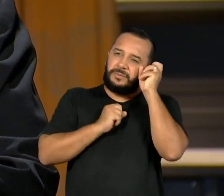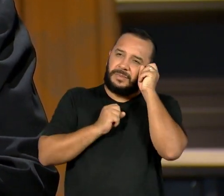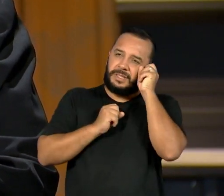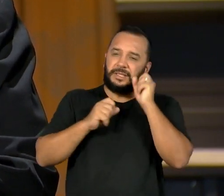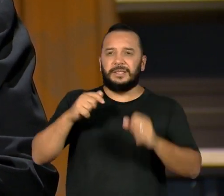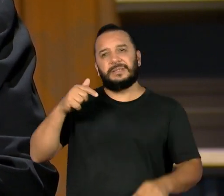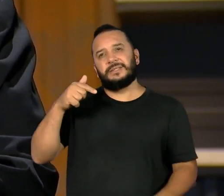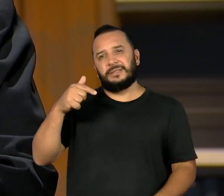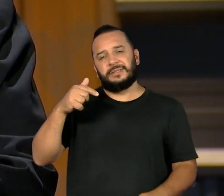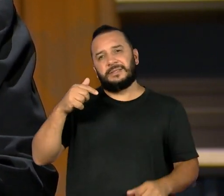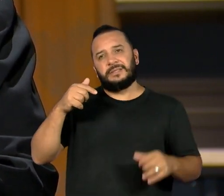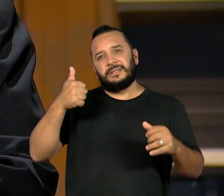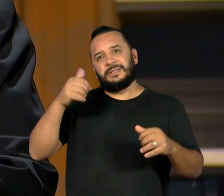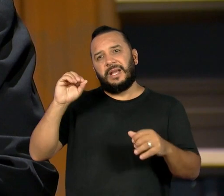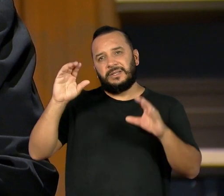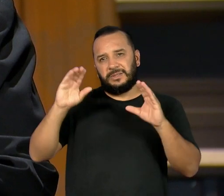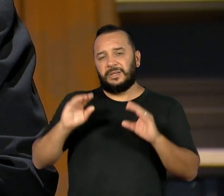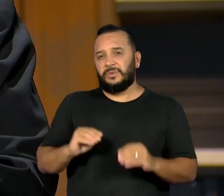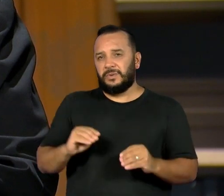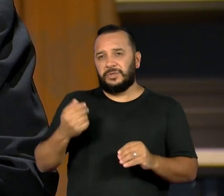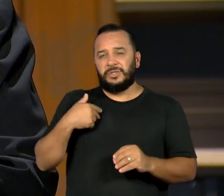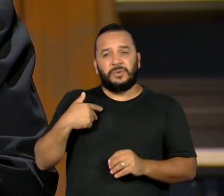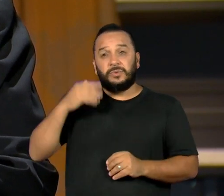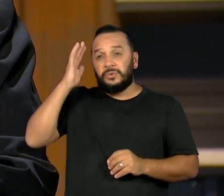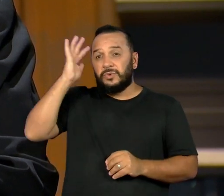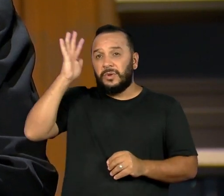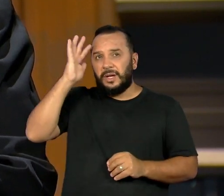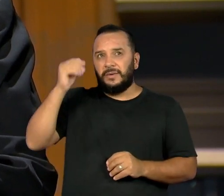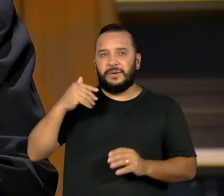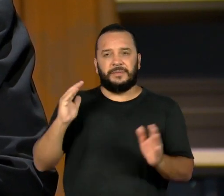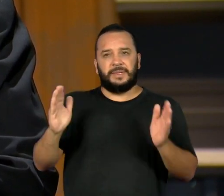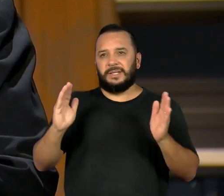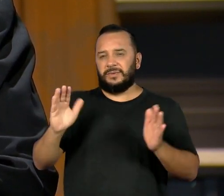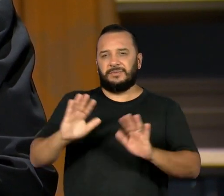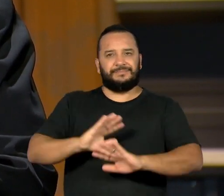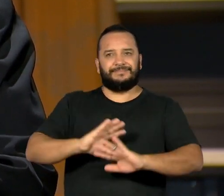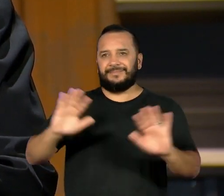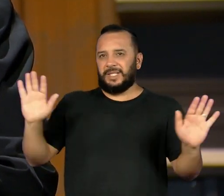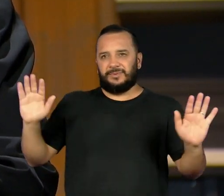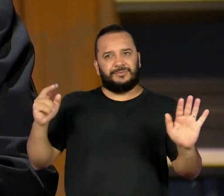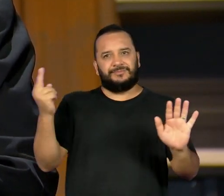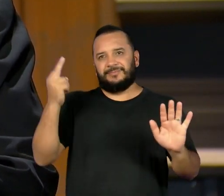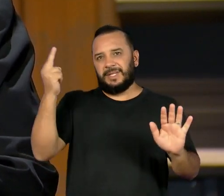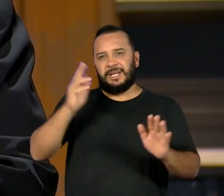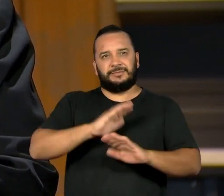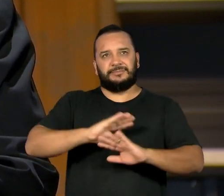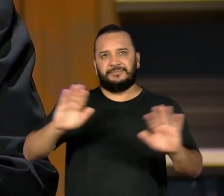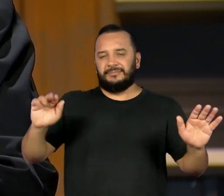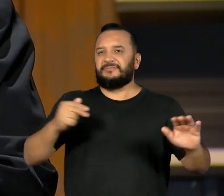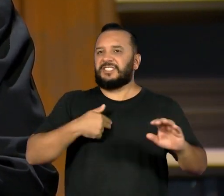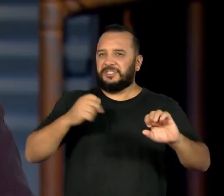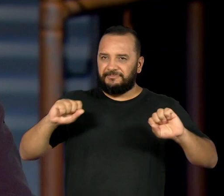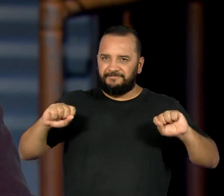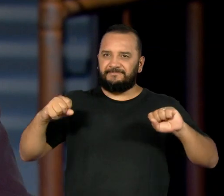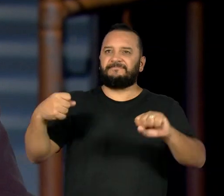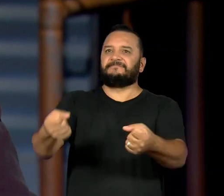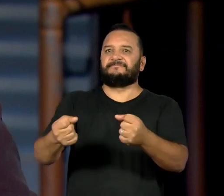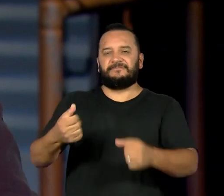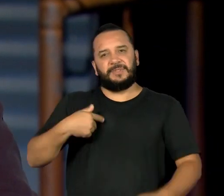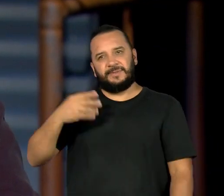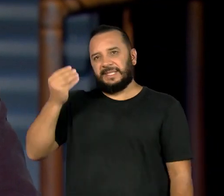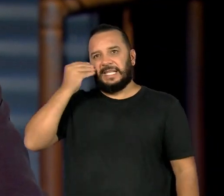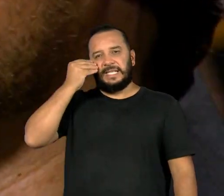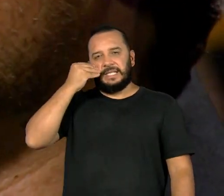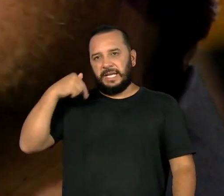fazendo repetições. Depois passou esse período, eu falei, deu. Fiz o que estava ao meu